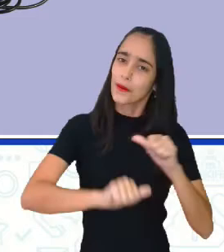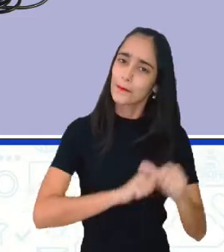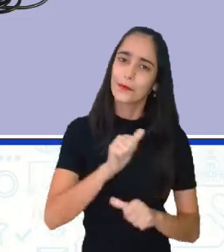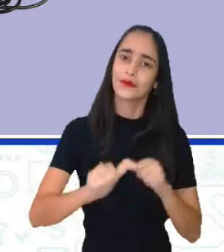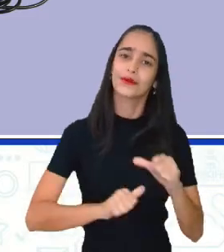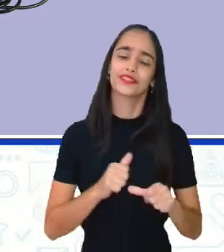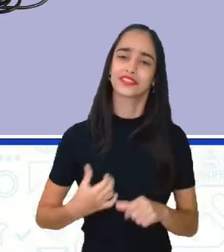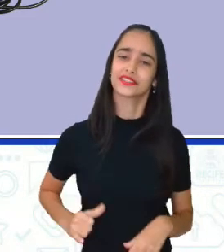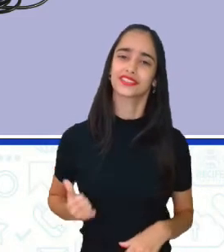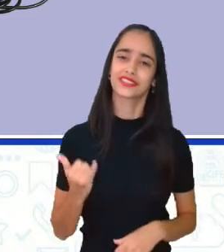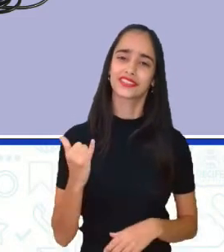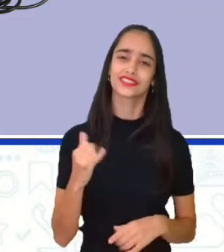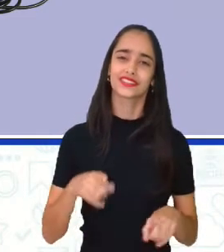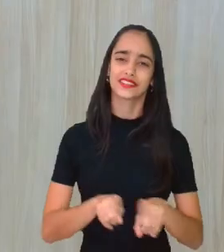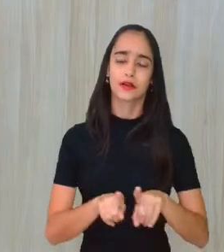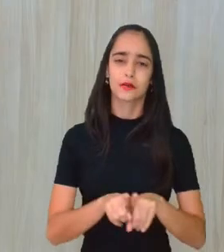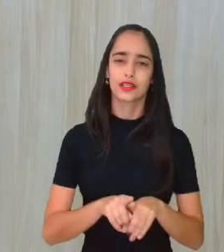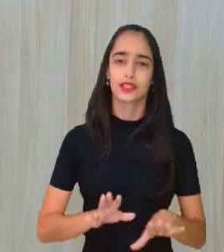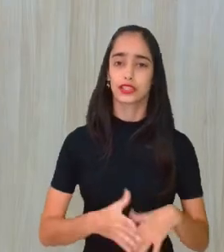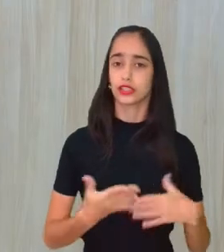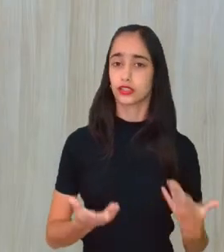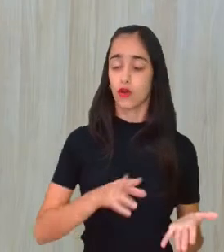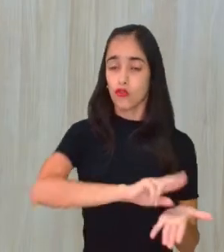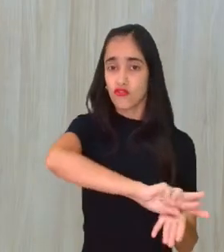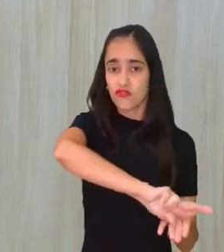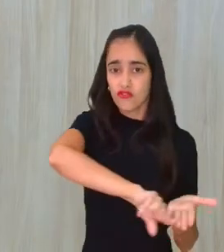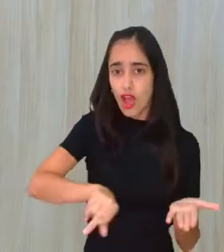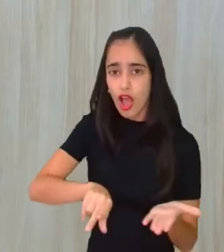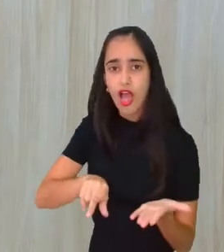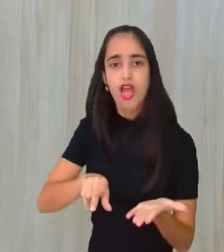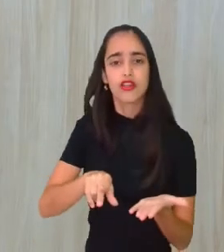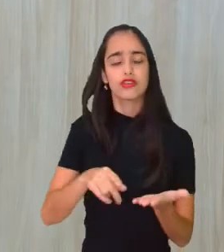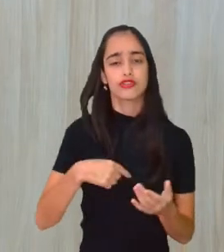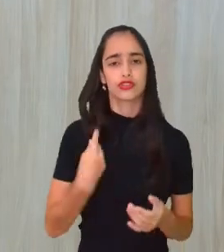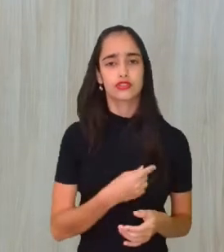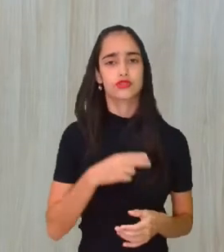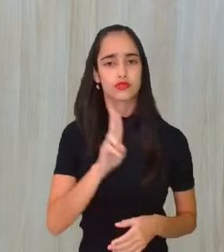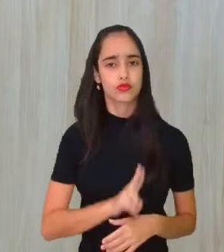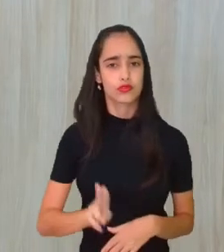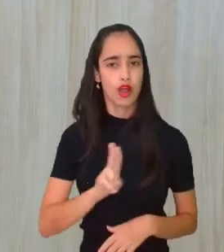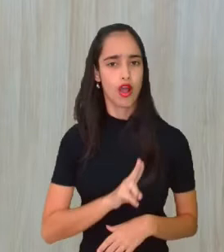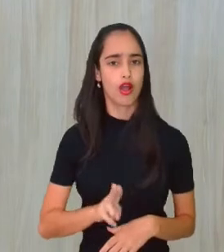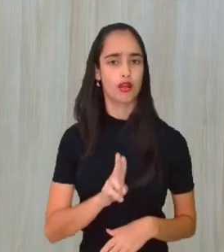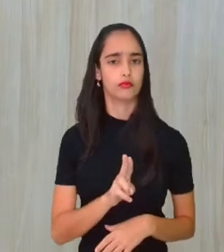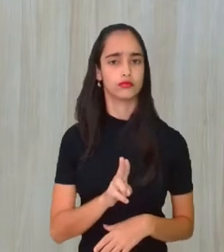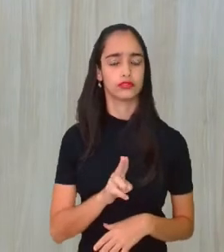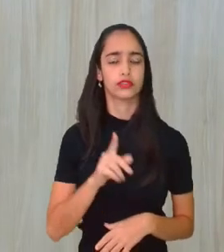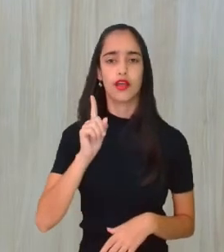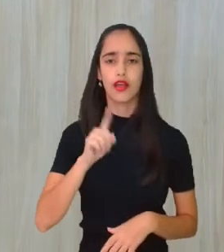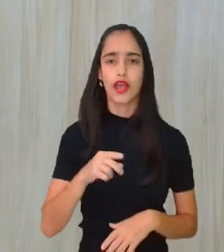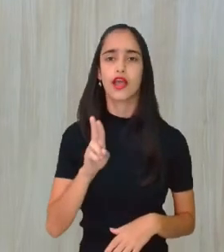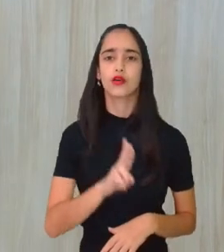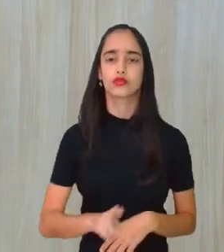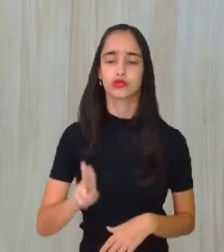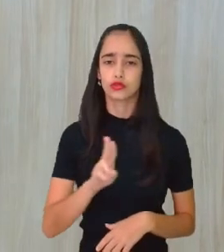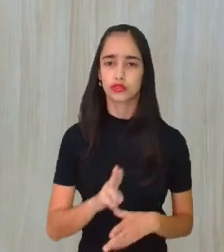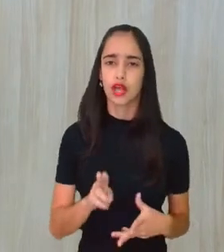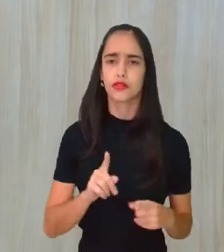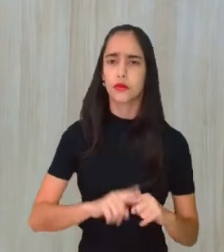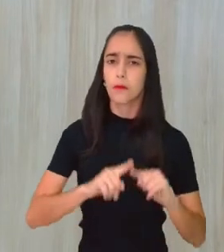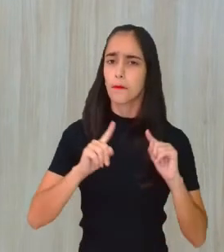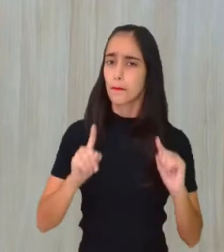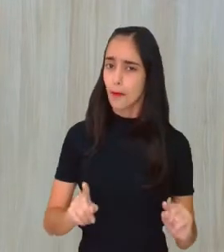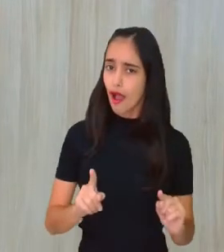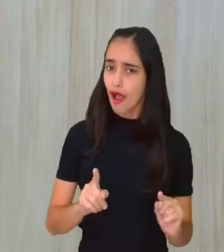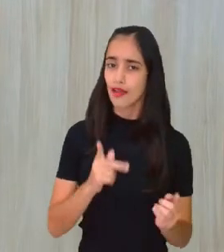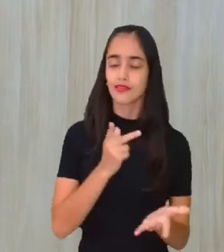de energia. Então, vários equipamentos que utilizamos, eles são utilizados, mas ocorre